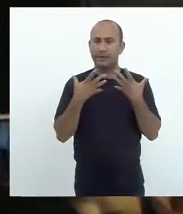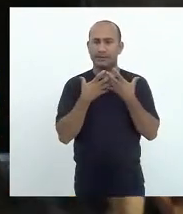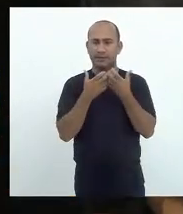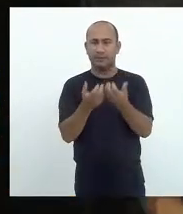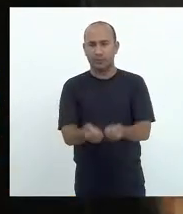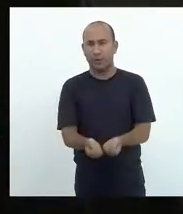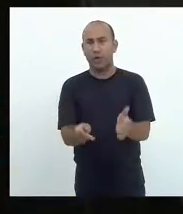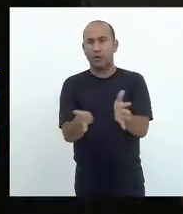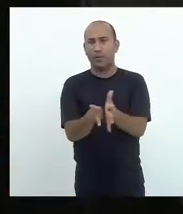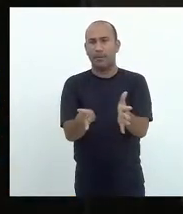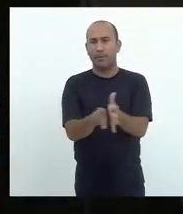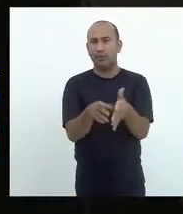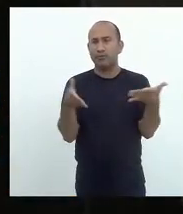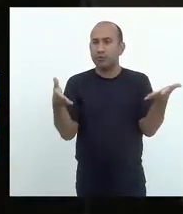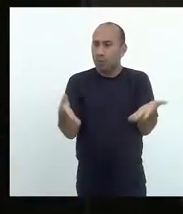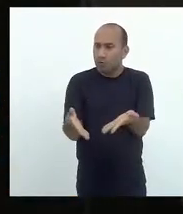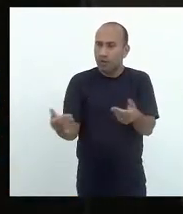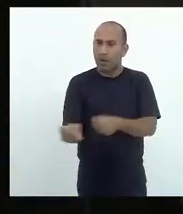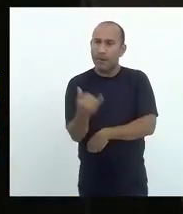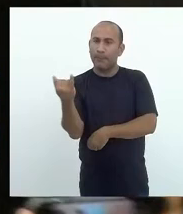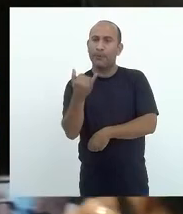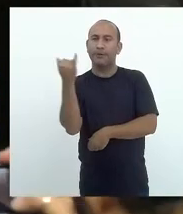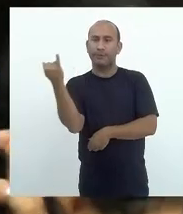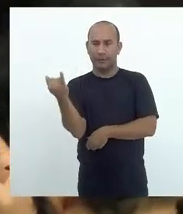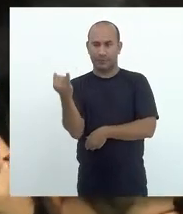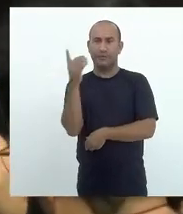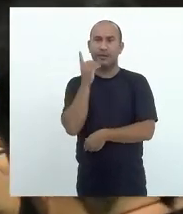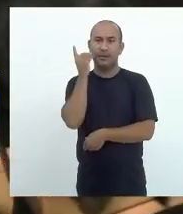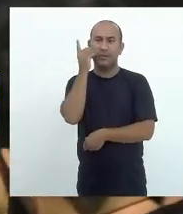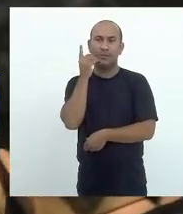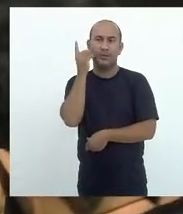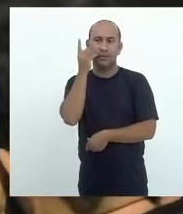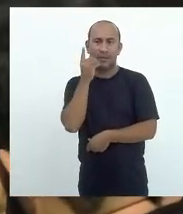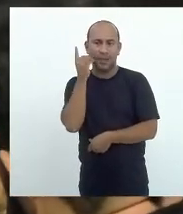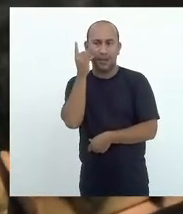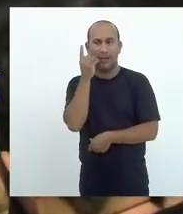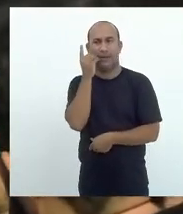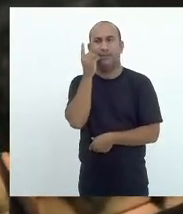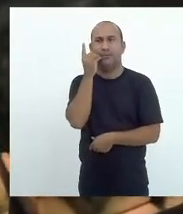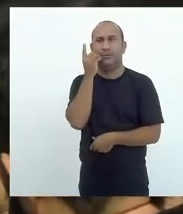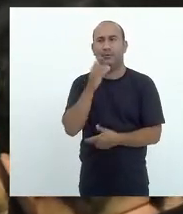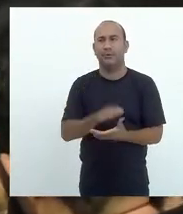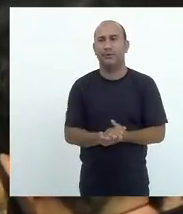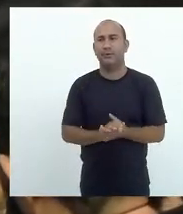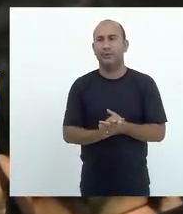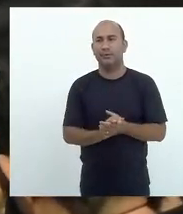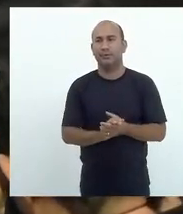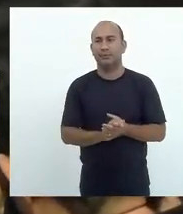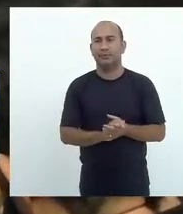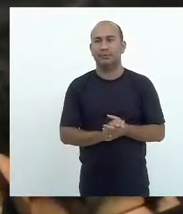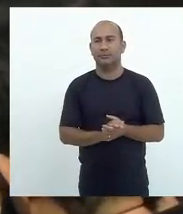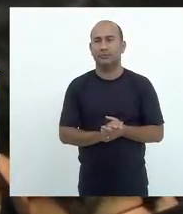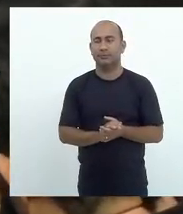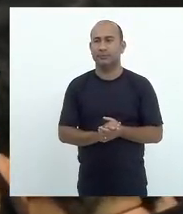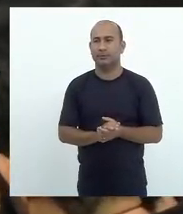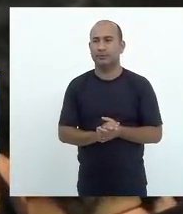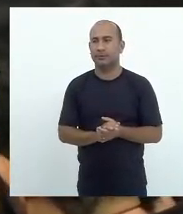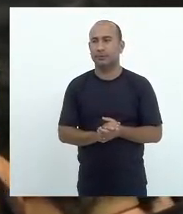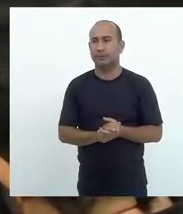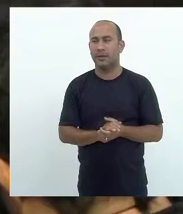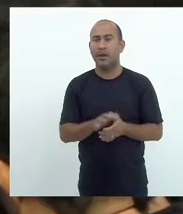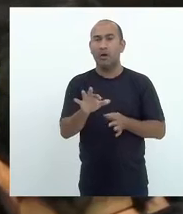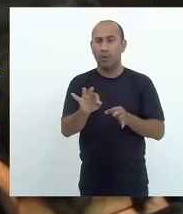hoje este tão importante deputado Eliomar Coelho, nosso decano, um dos nossos decanos. É